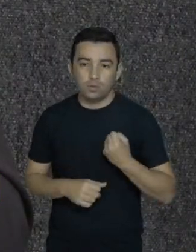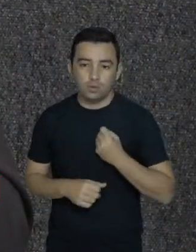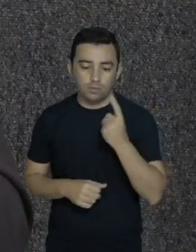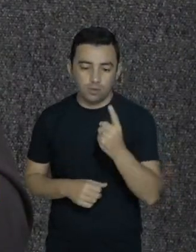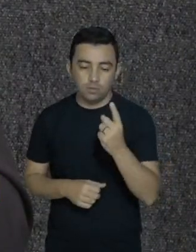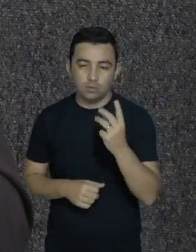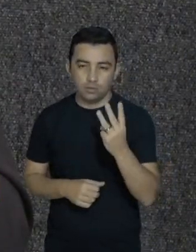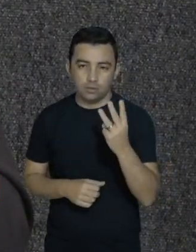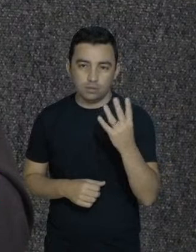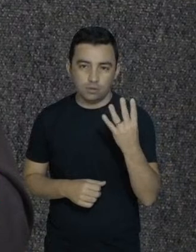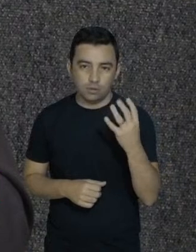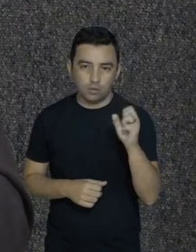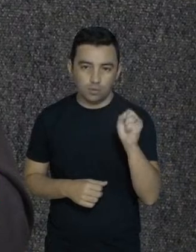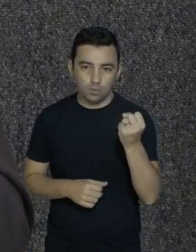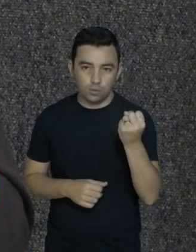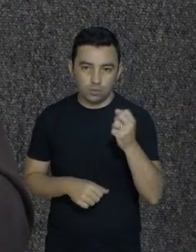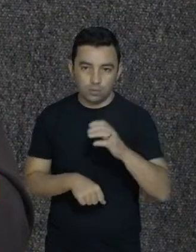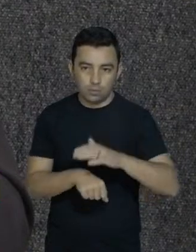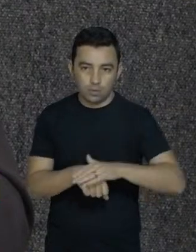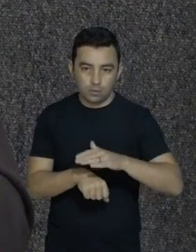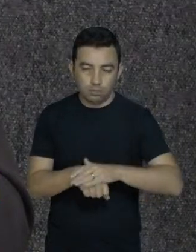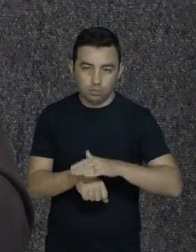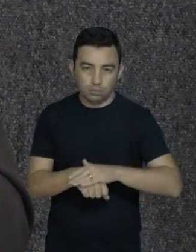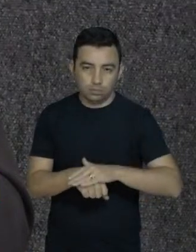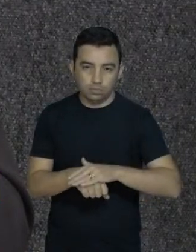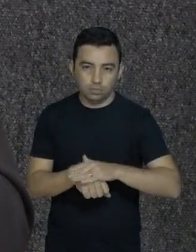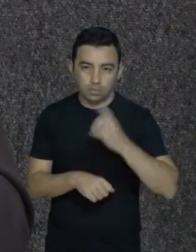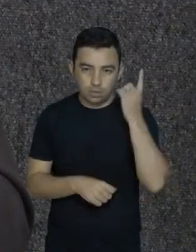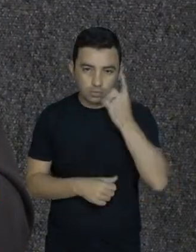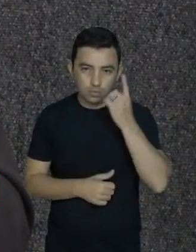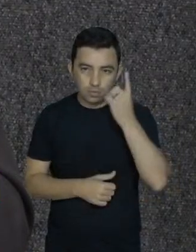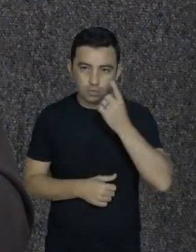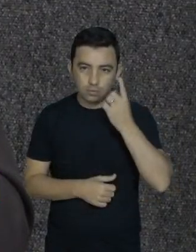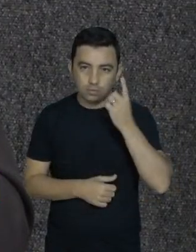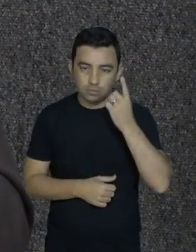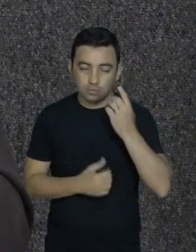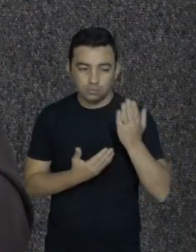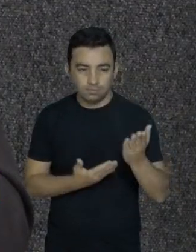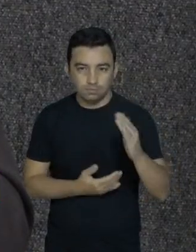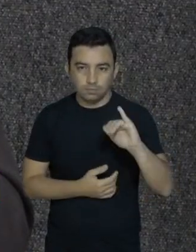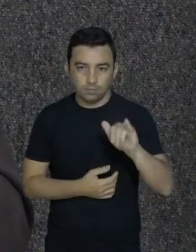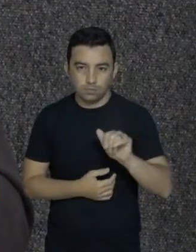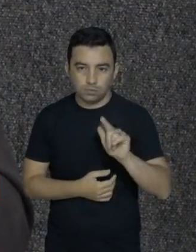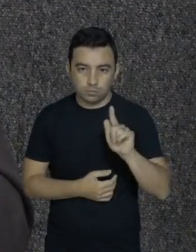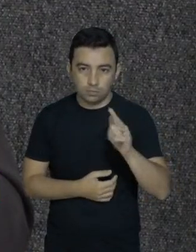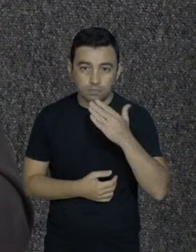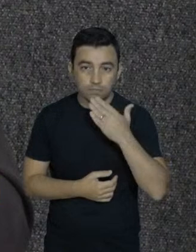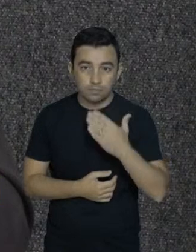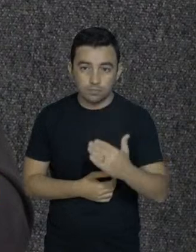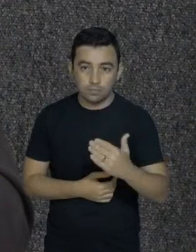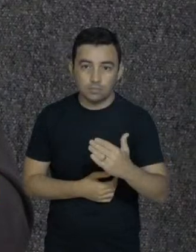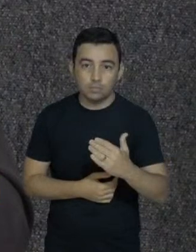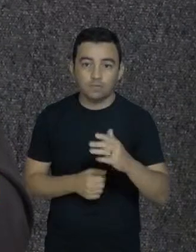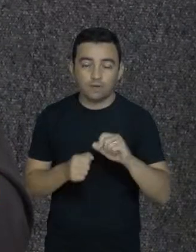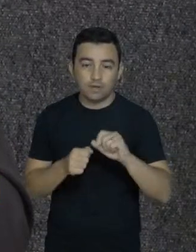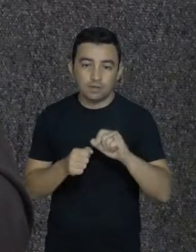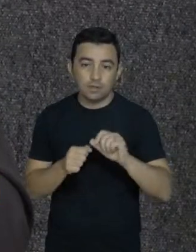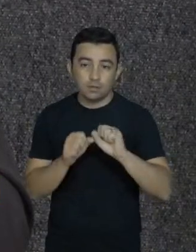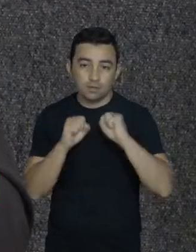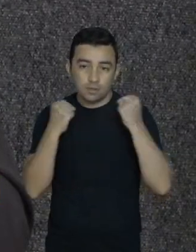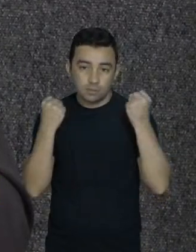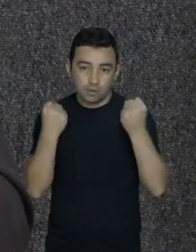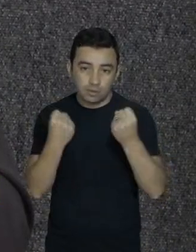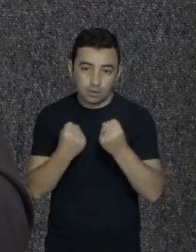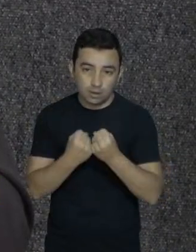1348/2023 de autoria do nosso amigo deputado Júlio Garcia solicitando a realização do seminário Regional sobre